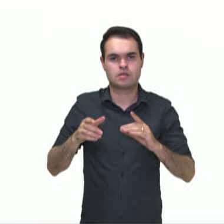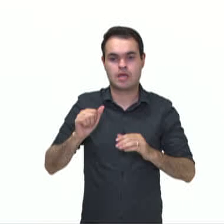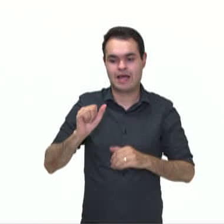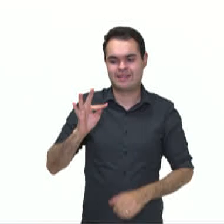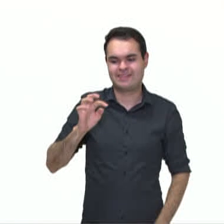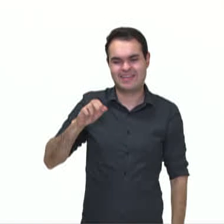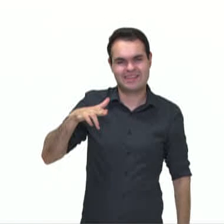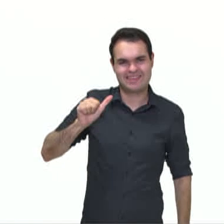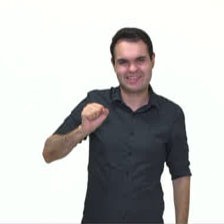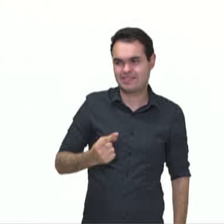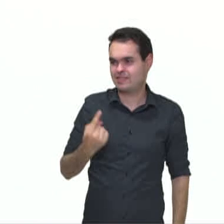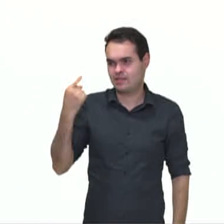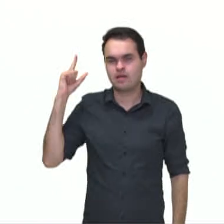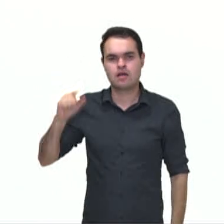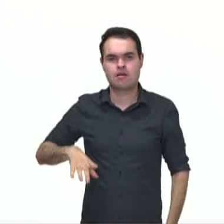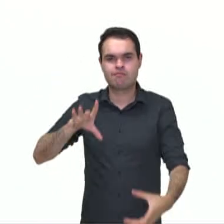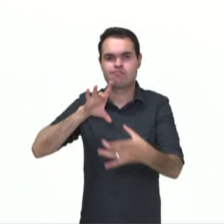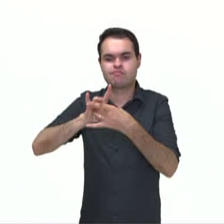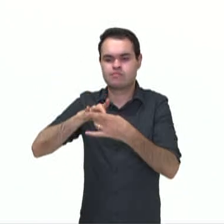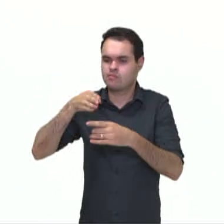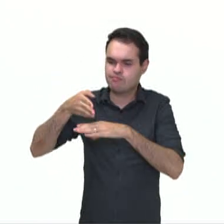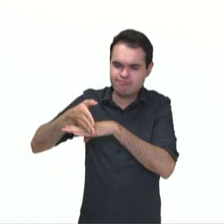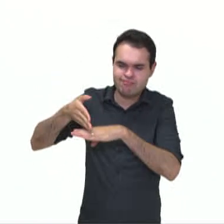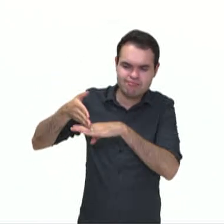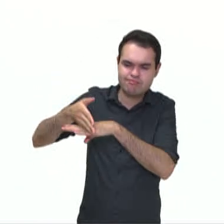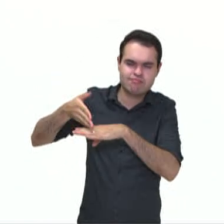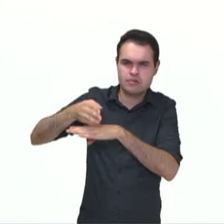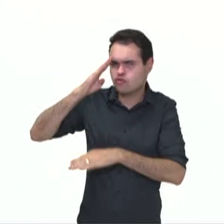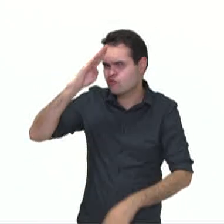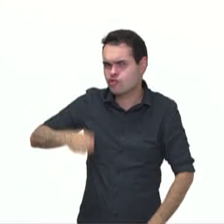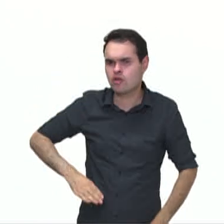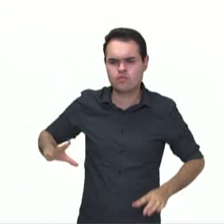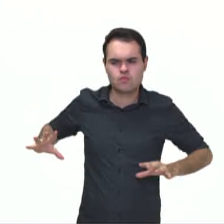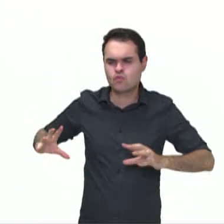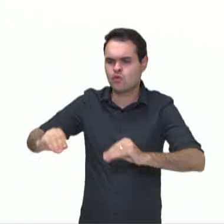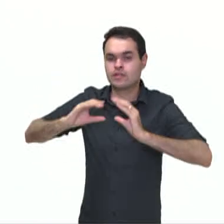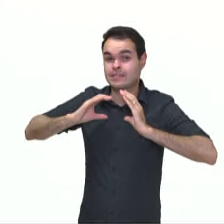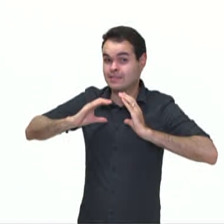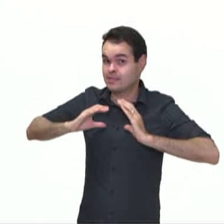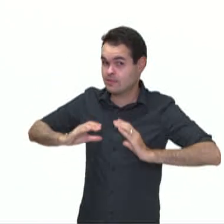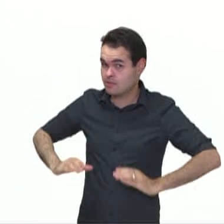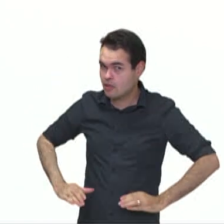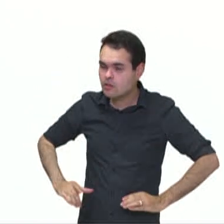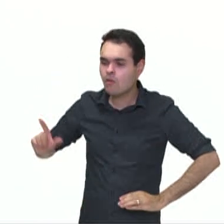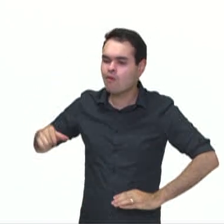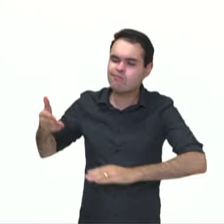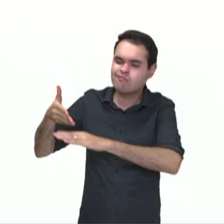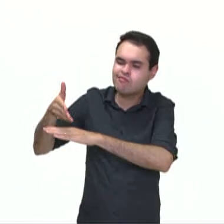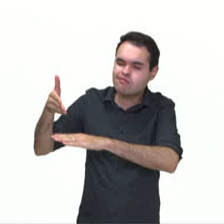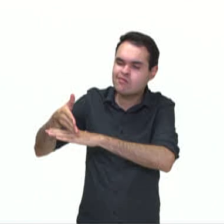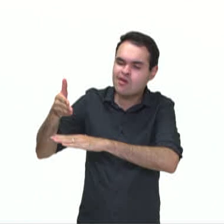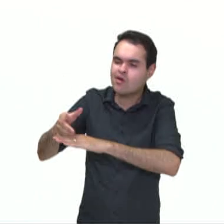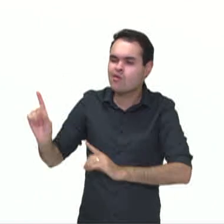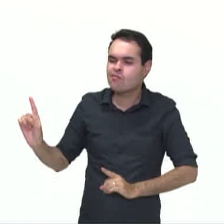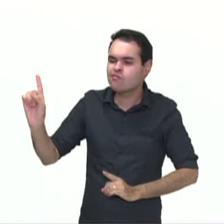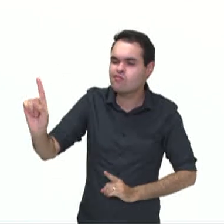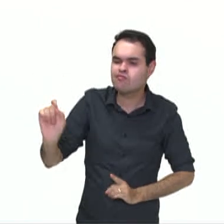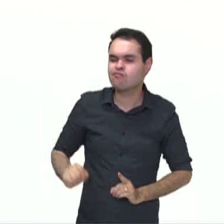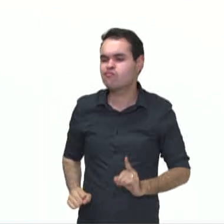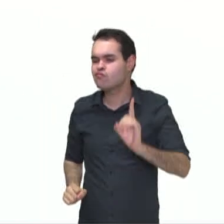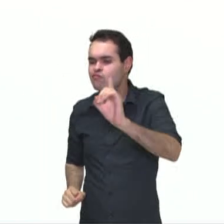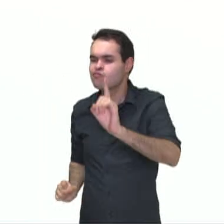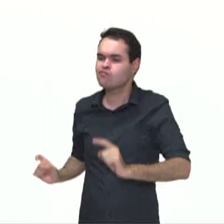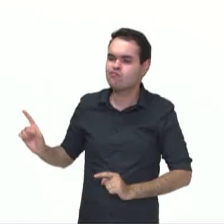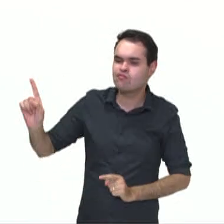uma democracia direta ou participativa. Todos os cidadãos participavam ativamente e sem intermediários do governo